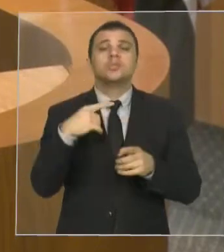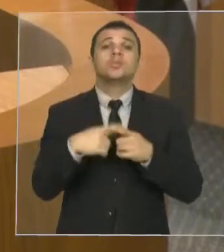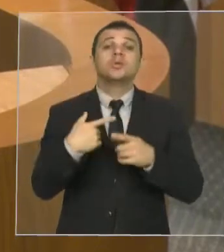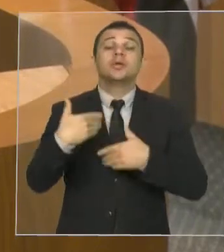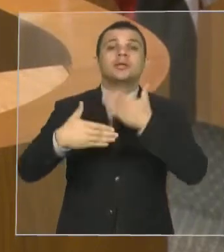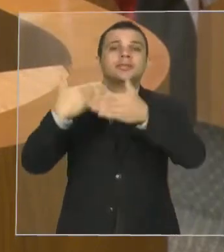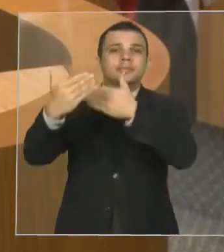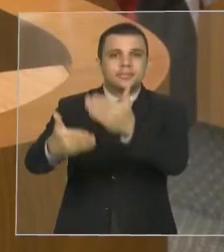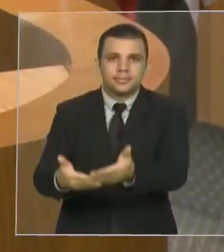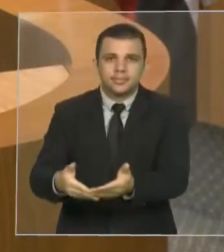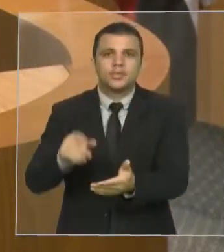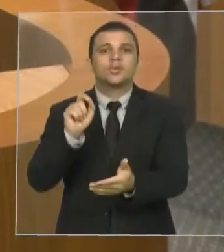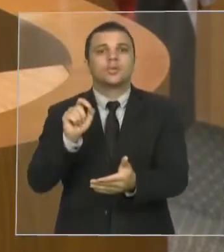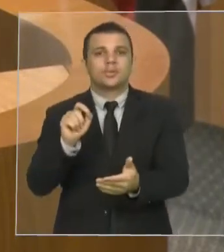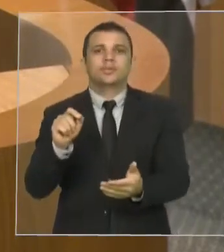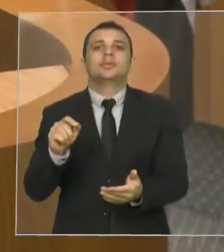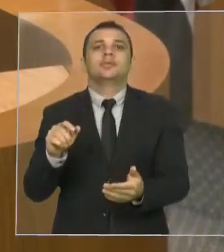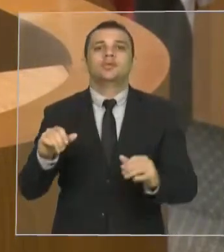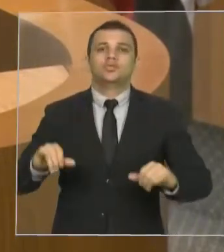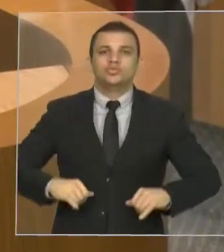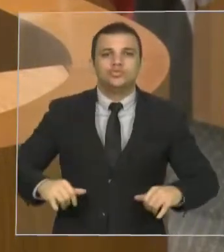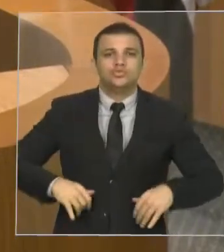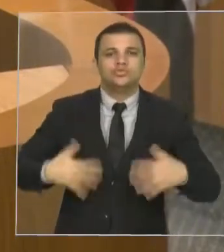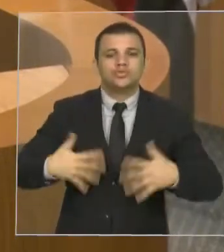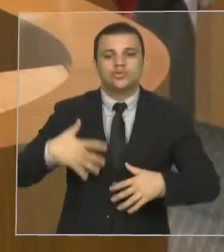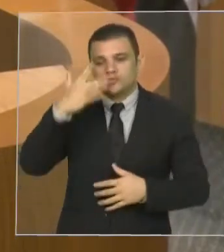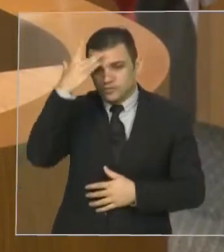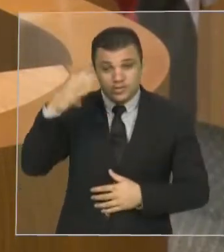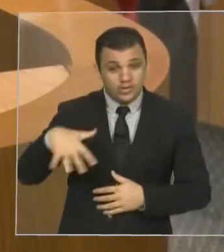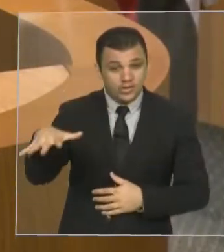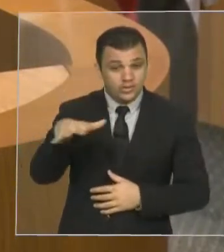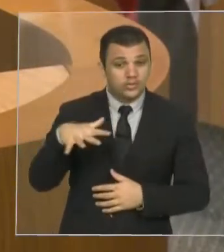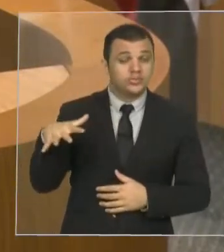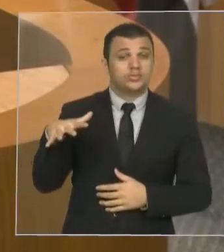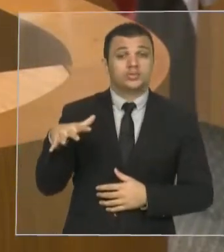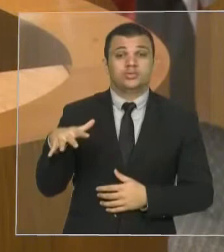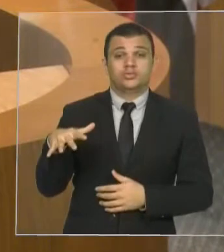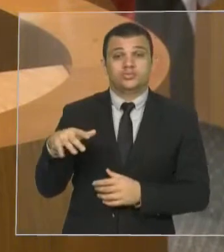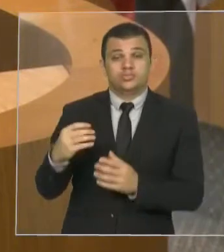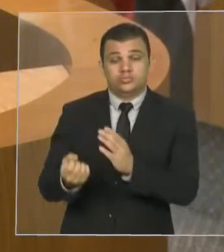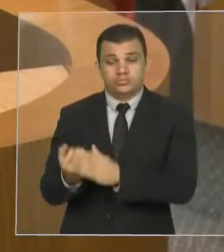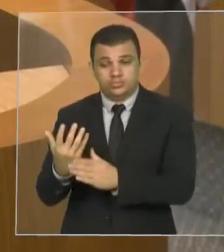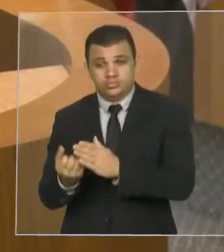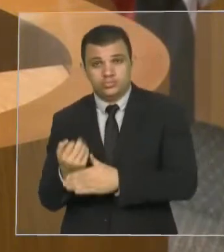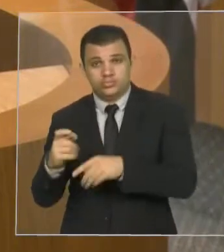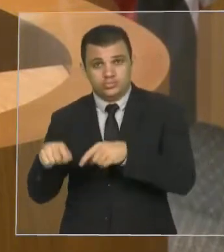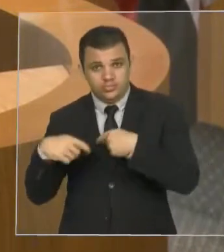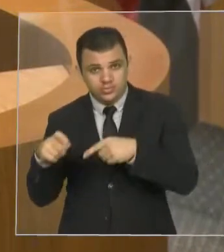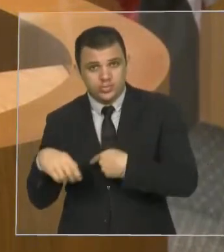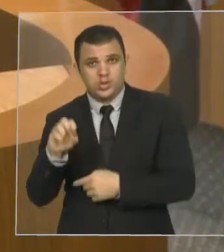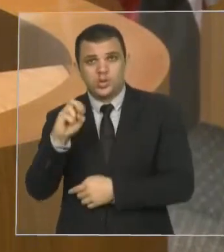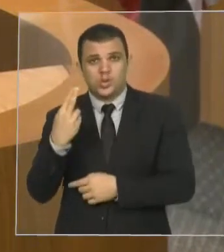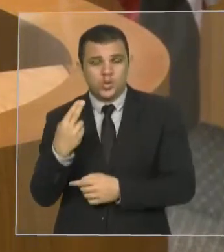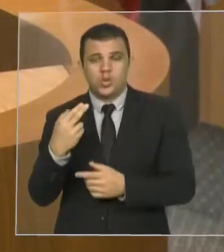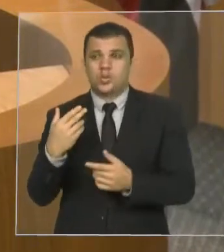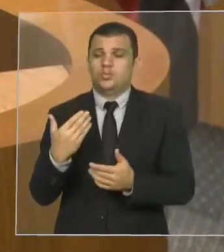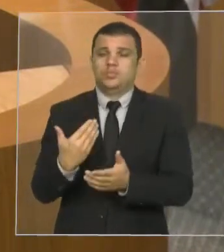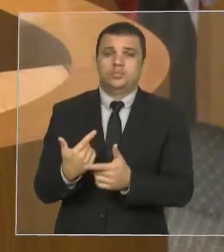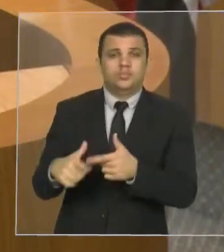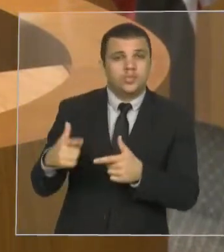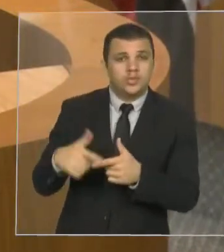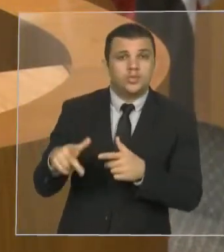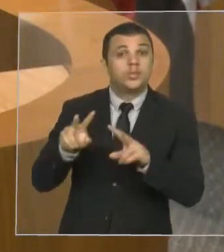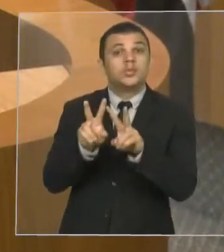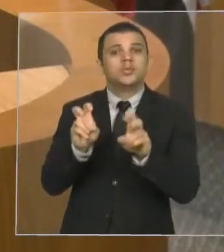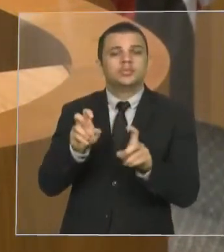prejuízos a produtores ou a qualquer deslize em relação à questão da preservação do meio ambiente, ninguém